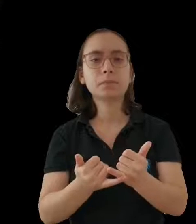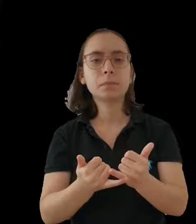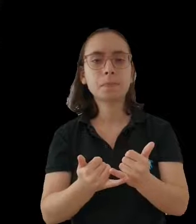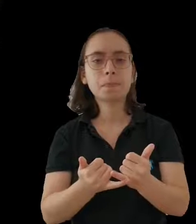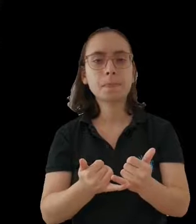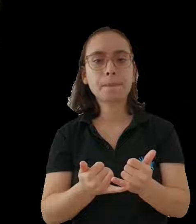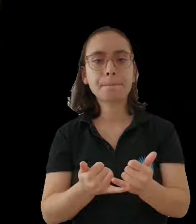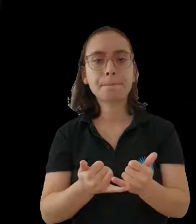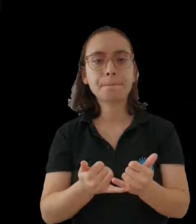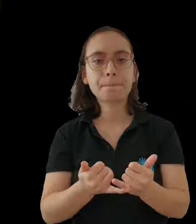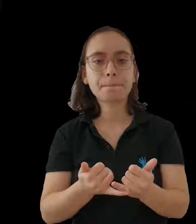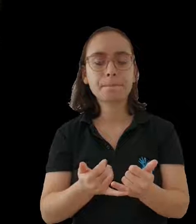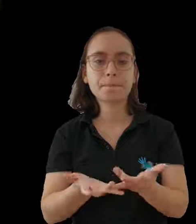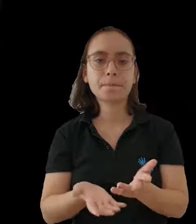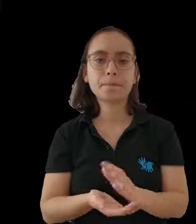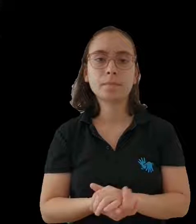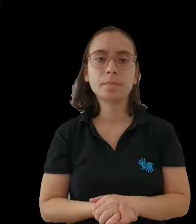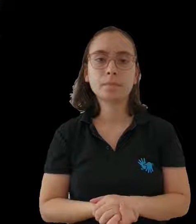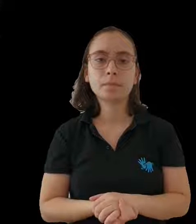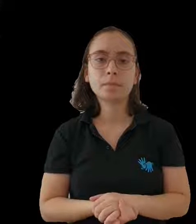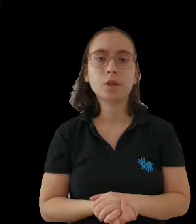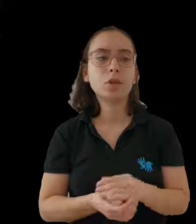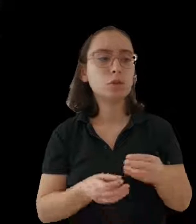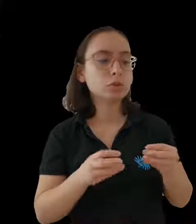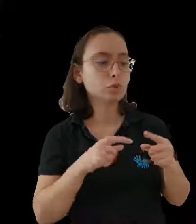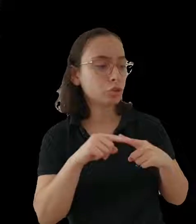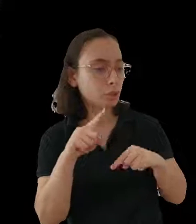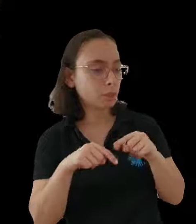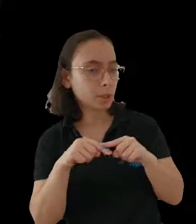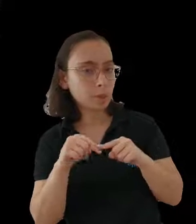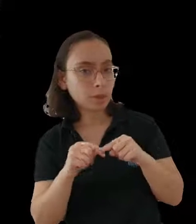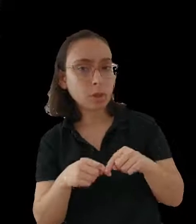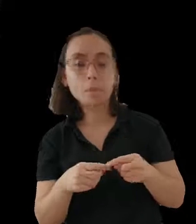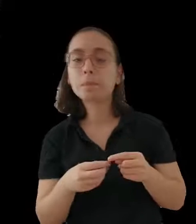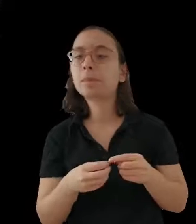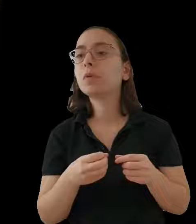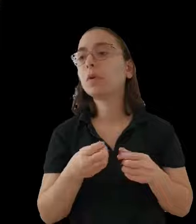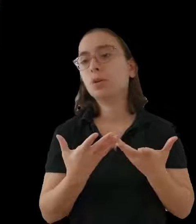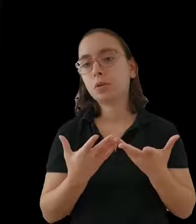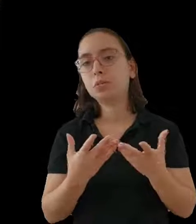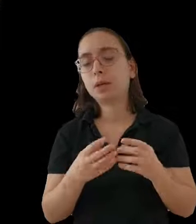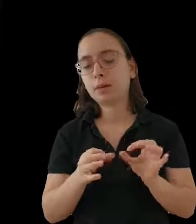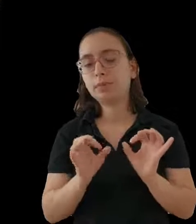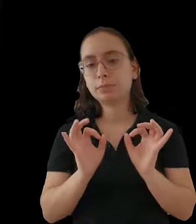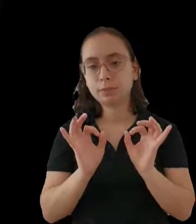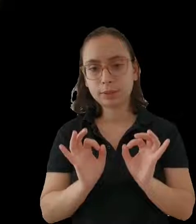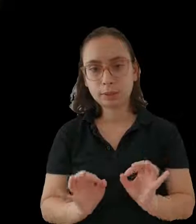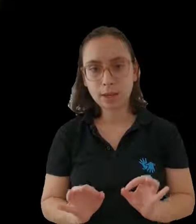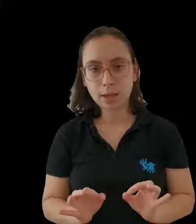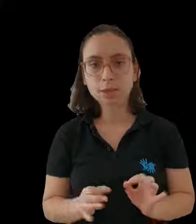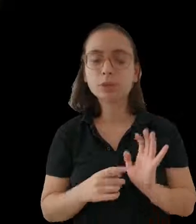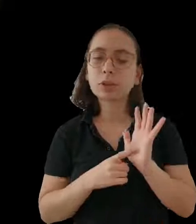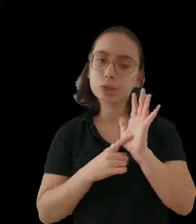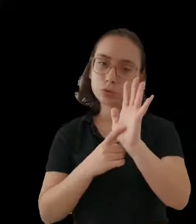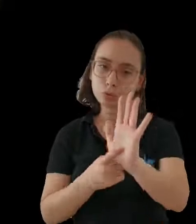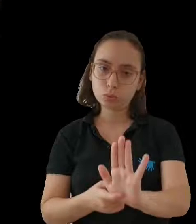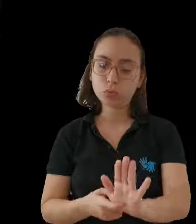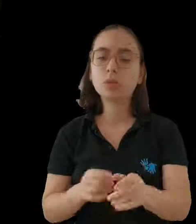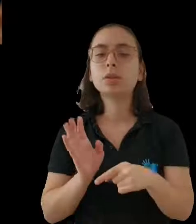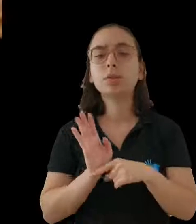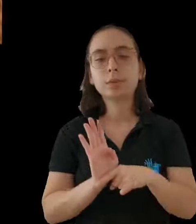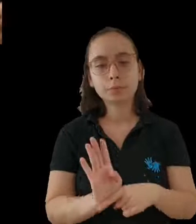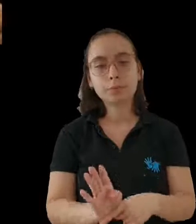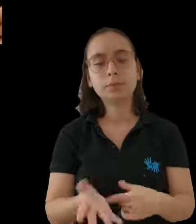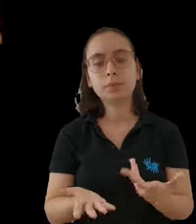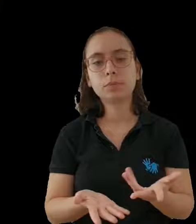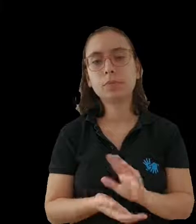tá? Então, independente se vocês estão com um material que é um material pronto, que é um material que ajuda na visualização da história,